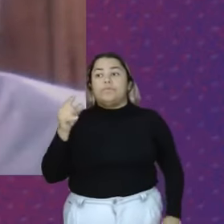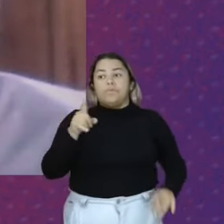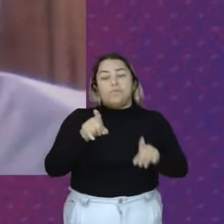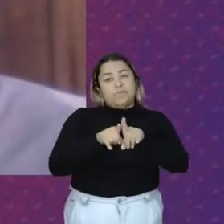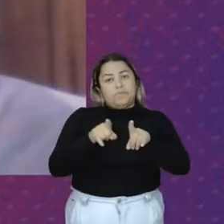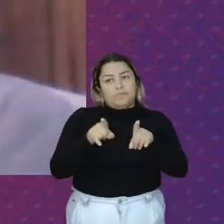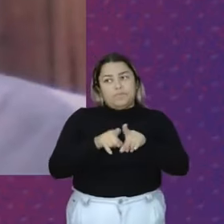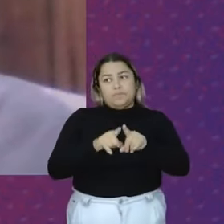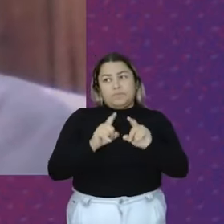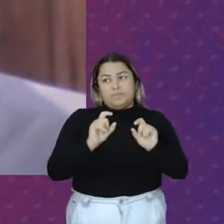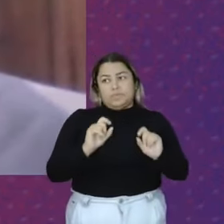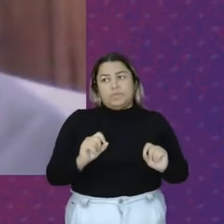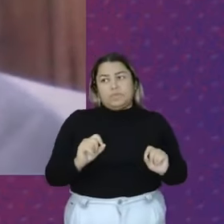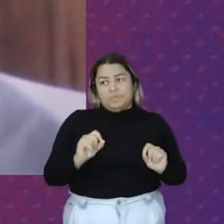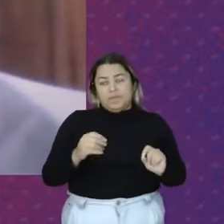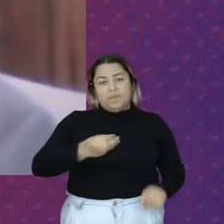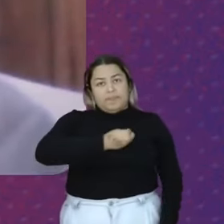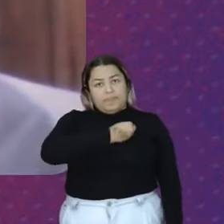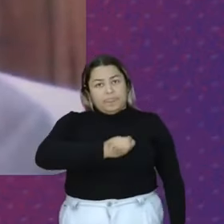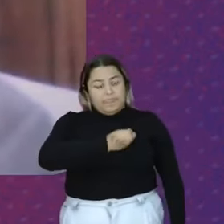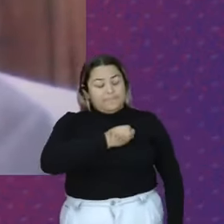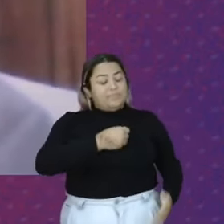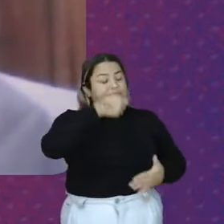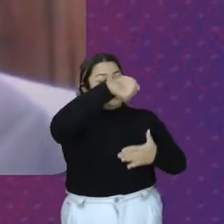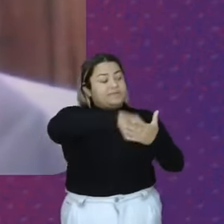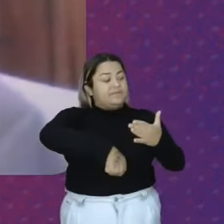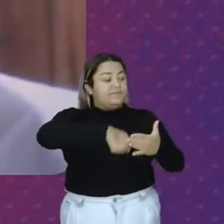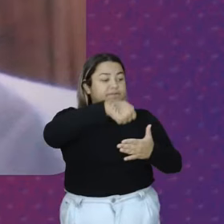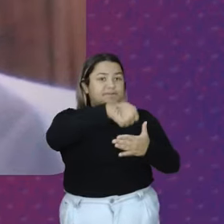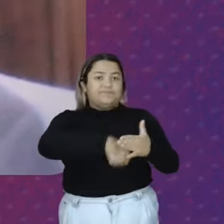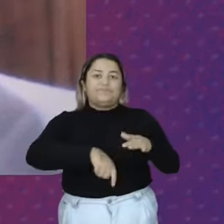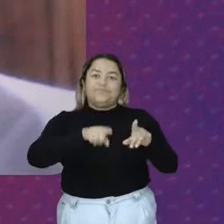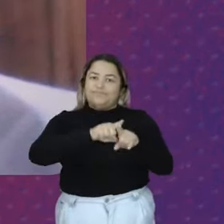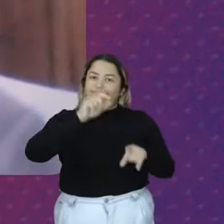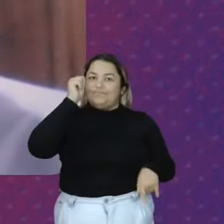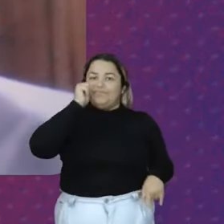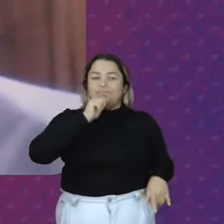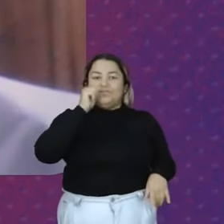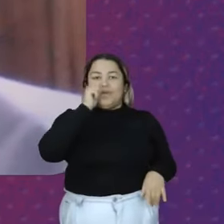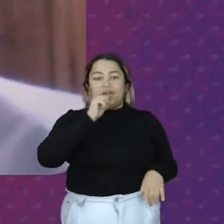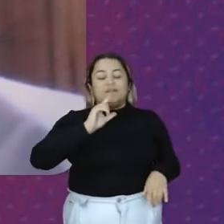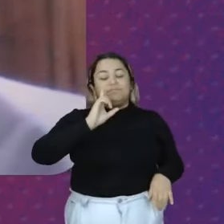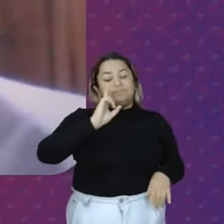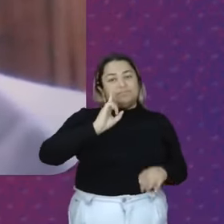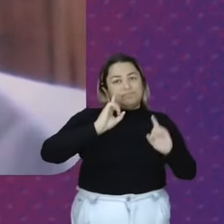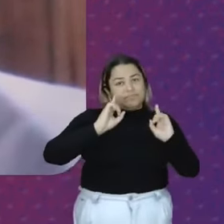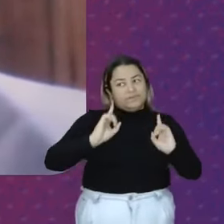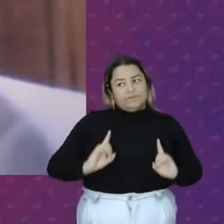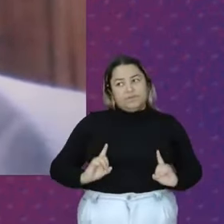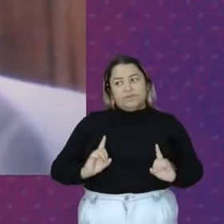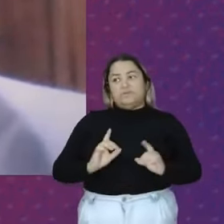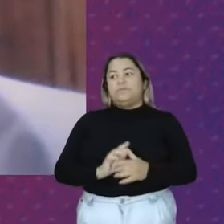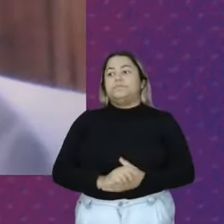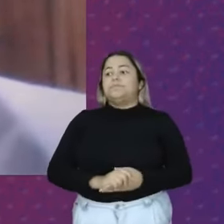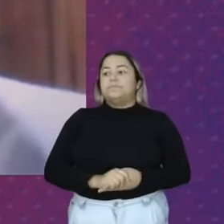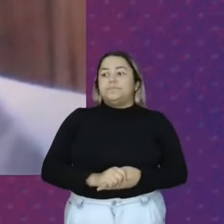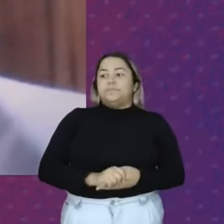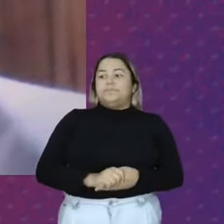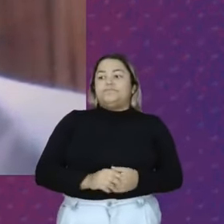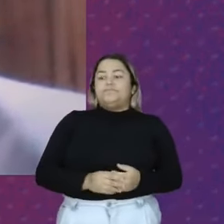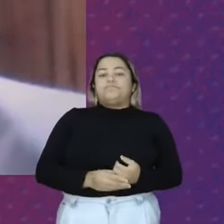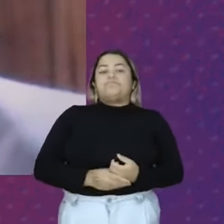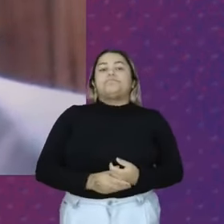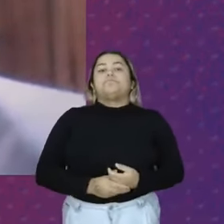na na na vida e na luta da da vida das mulheres com deficiência né a a